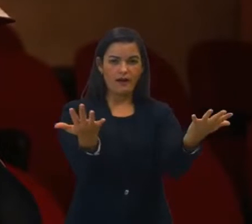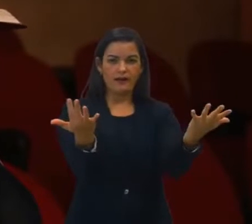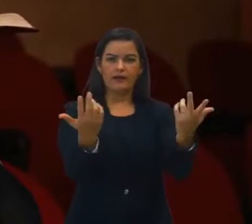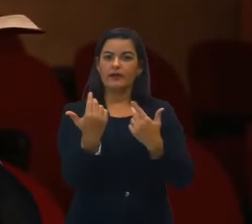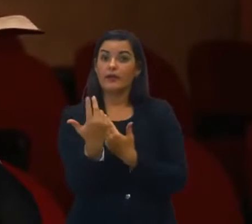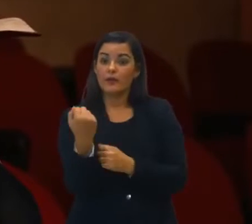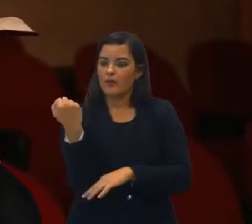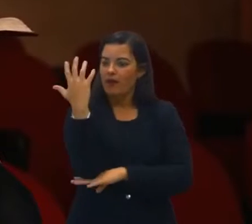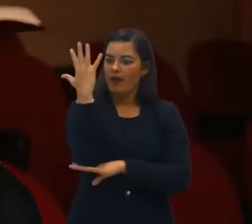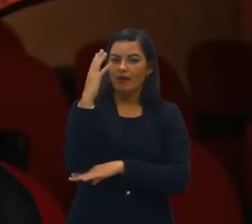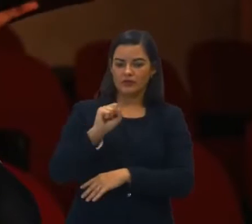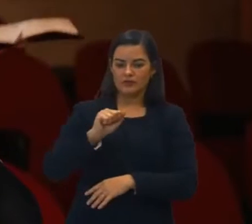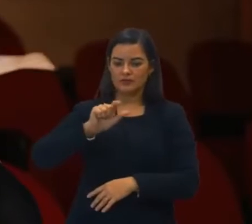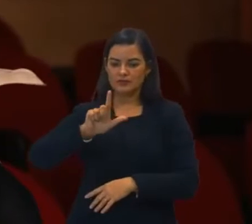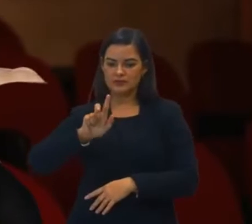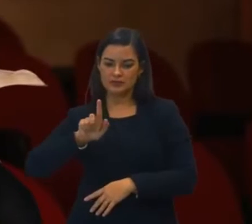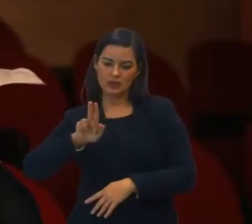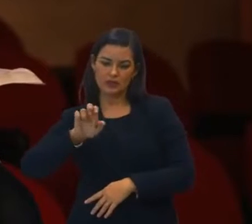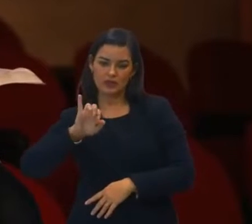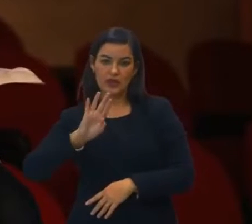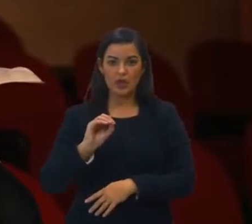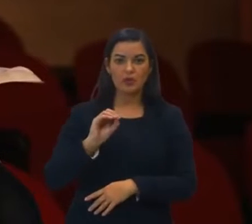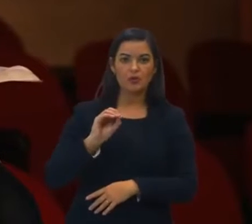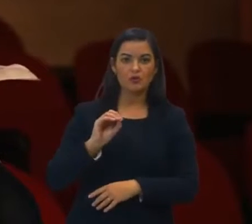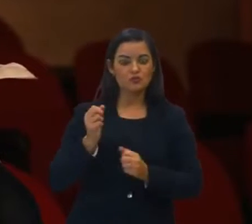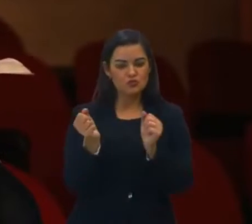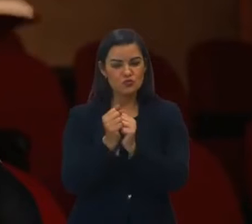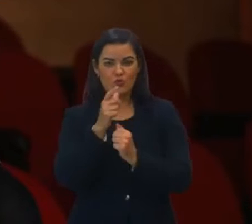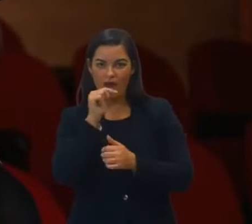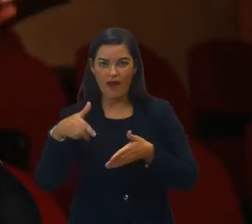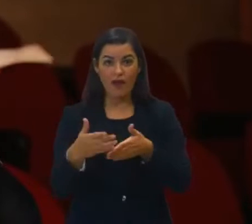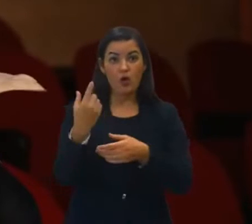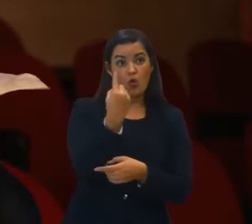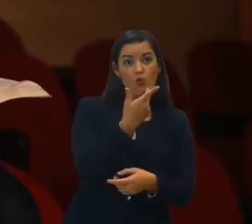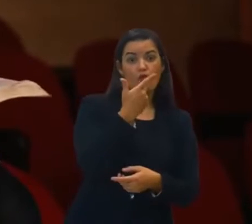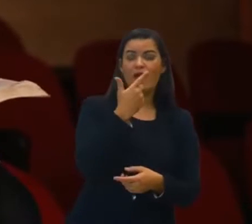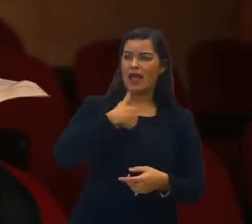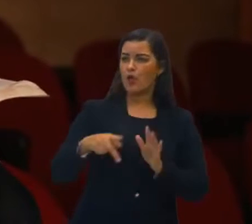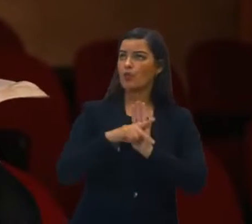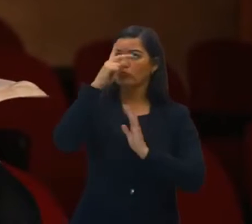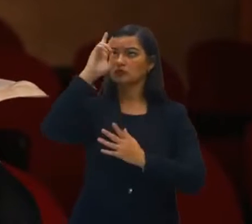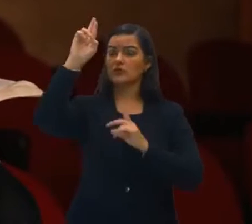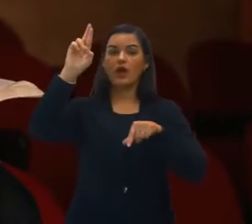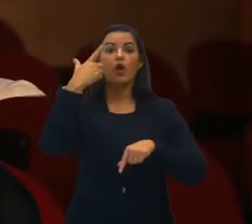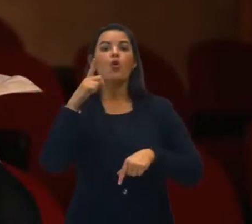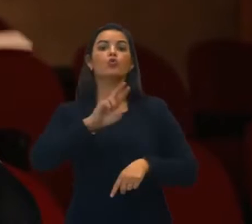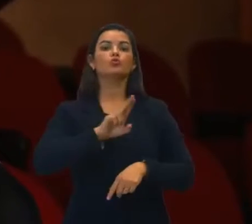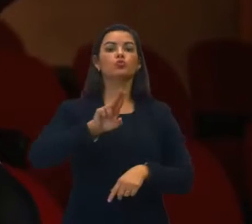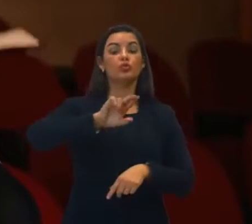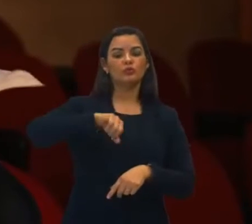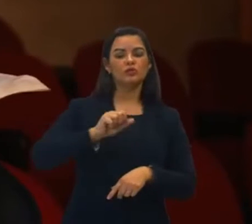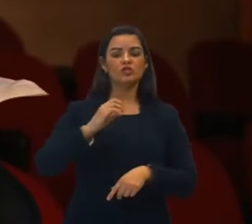correntes das águas. Um dirá: eu sou do Senhor. O outro se chamará pelo nome de Jacó.